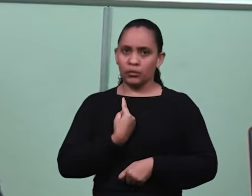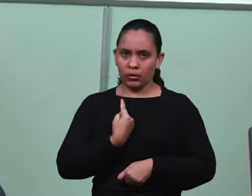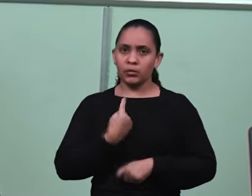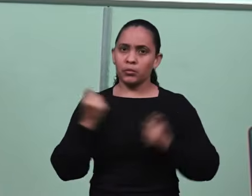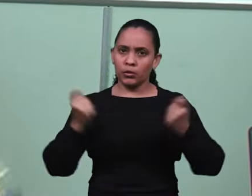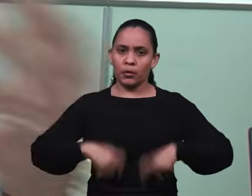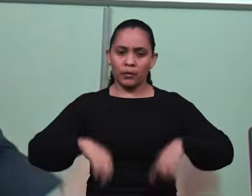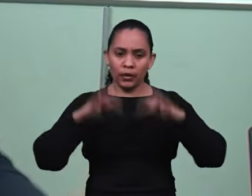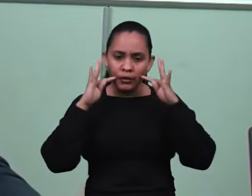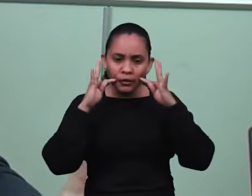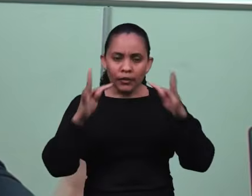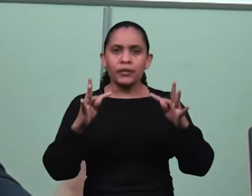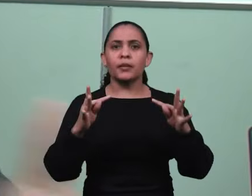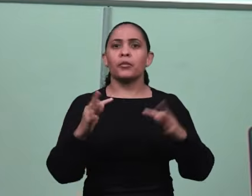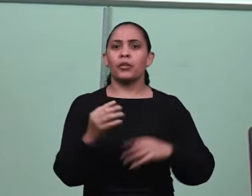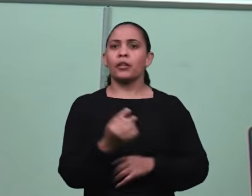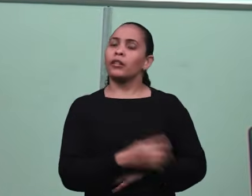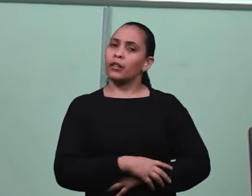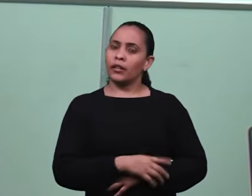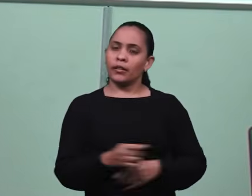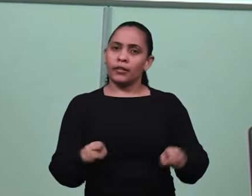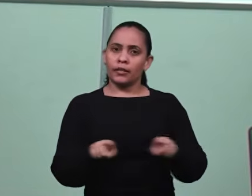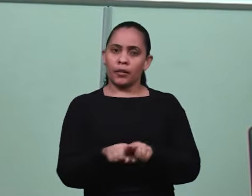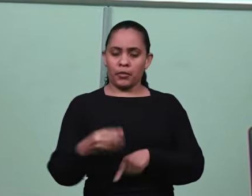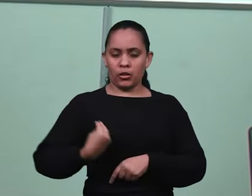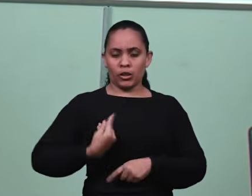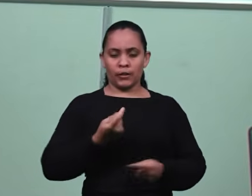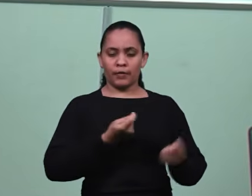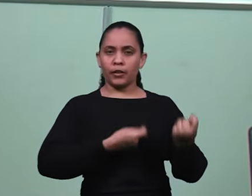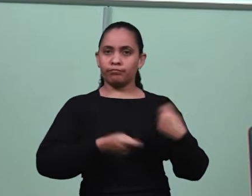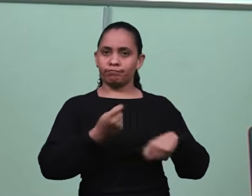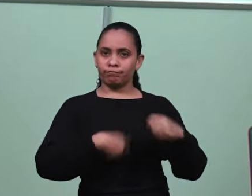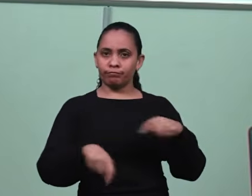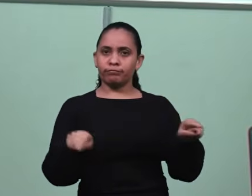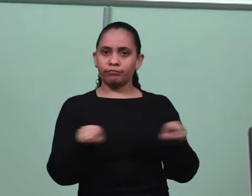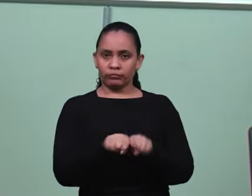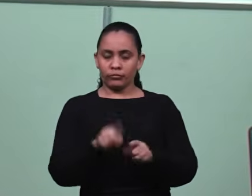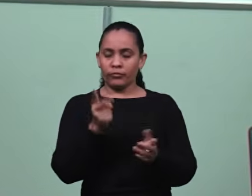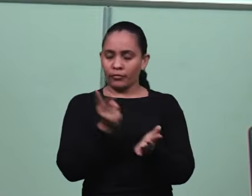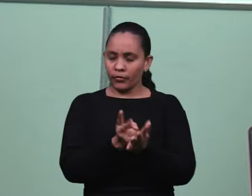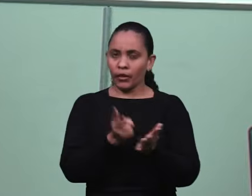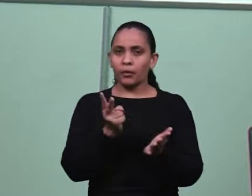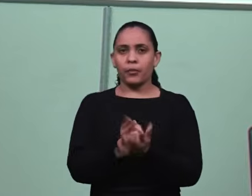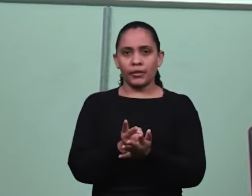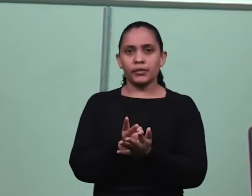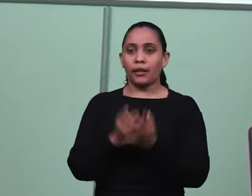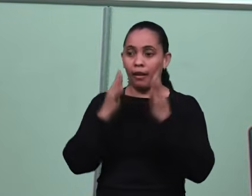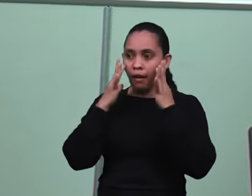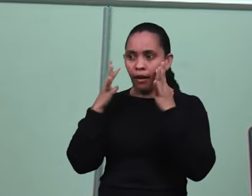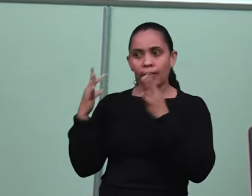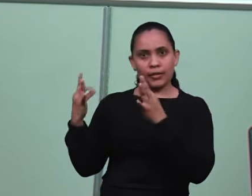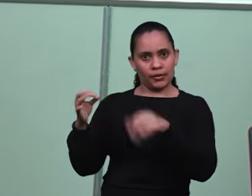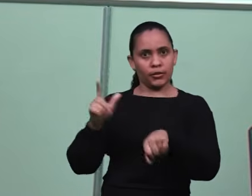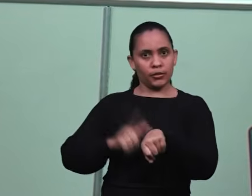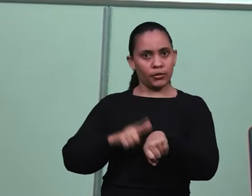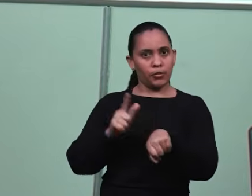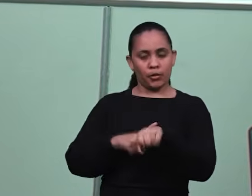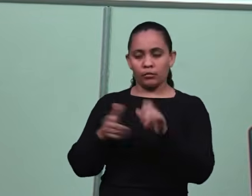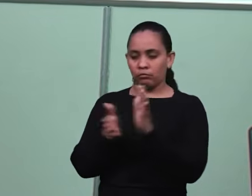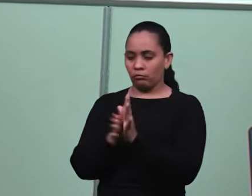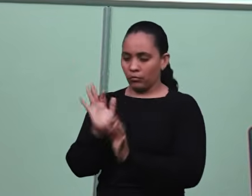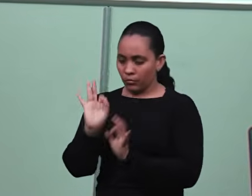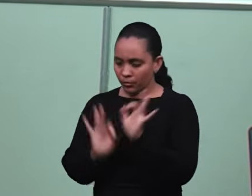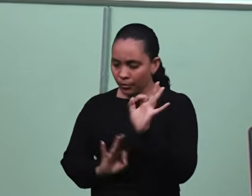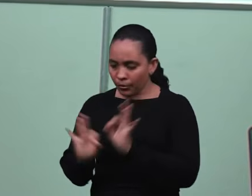nosso testemunho também na parte financeira ele é importante. Então, por isso que nós devemos nos despertar cada dia mais para esse momento